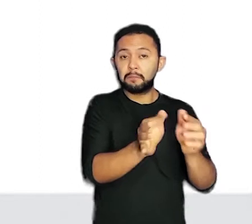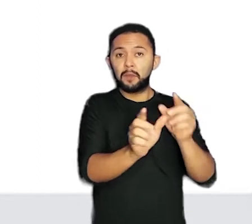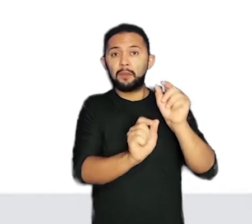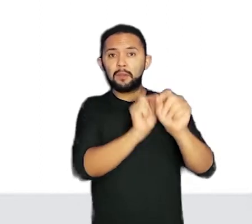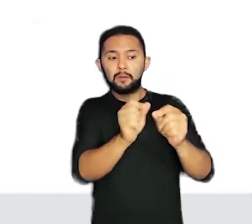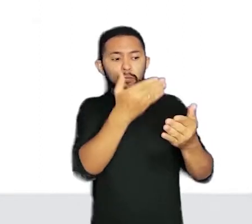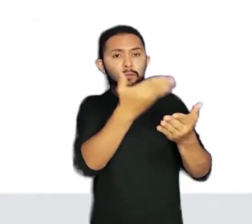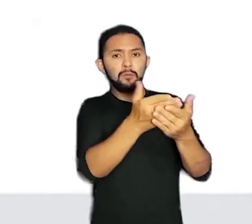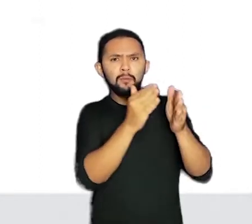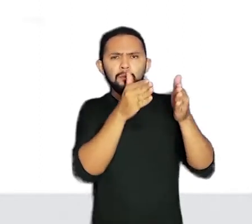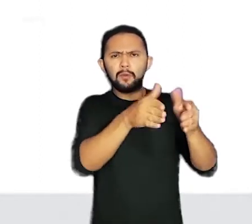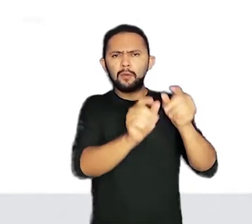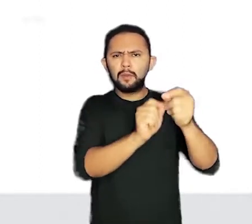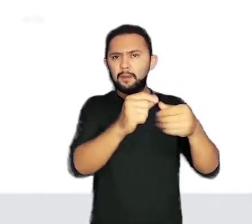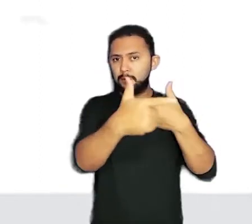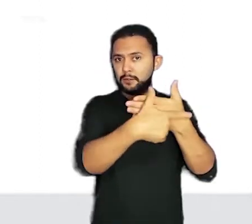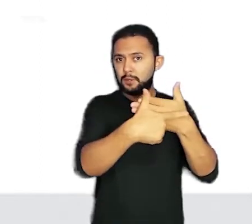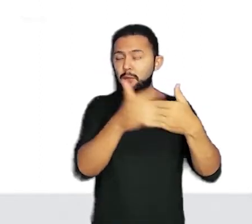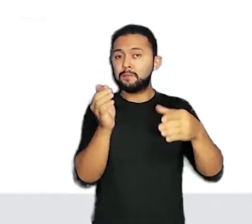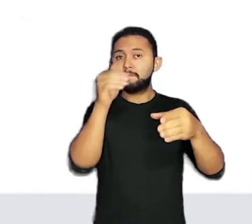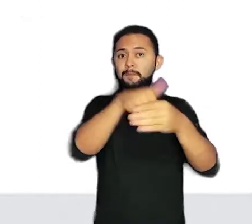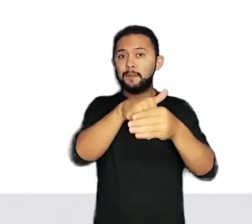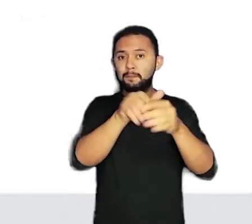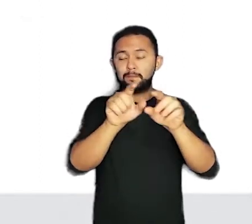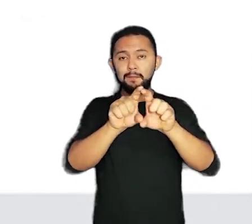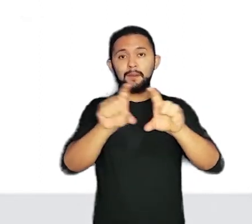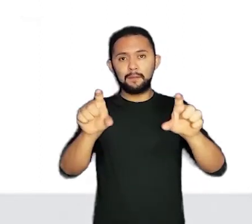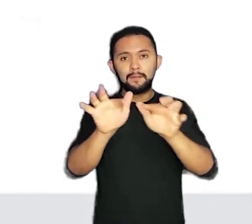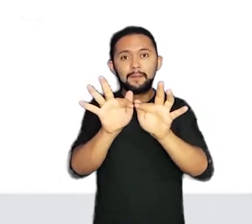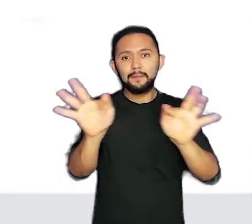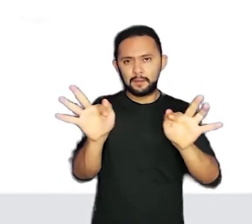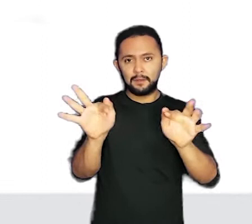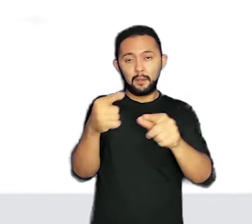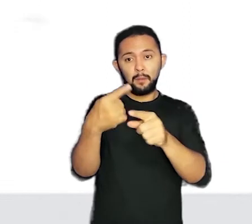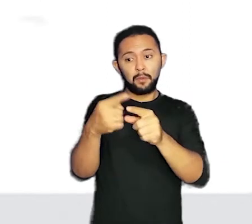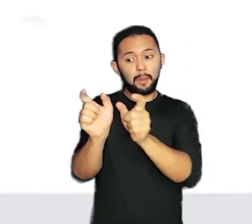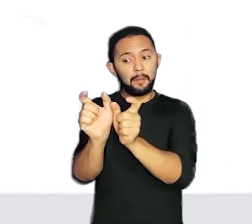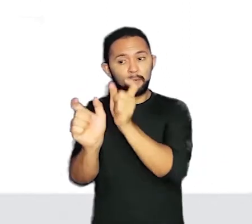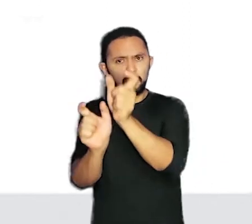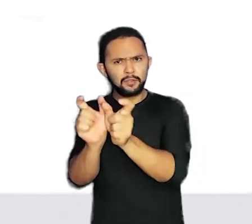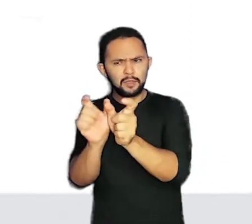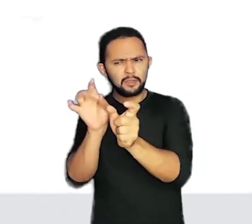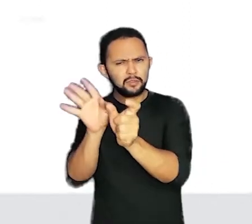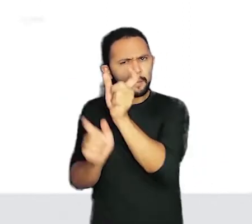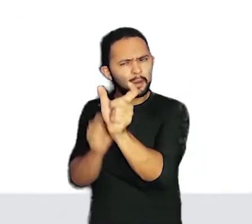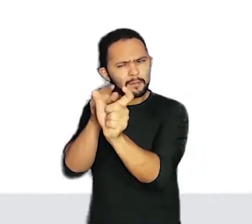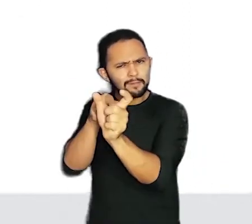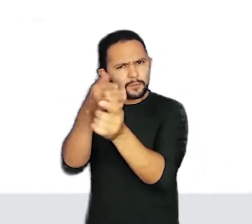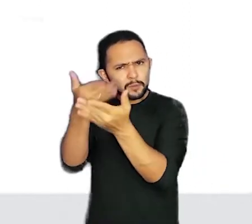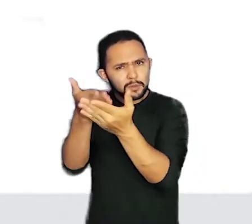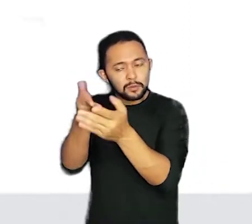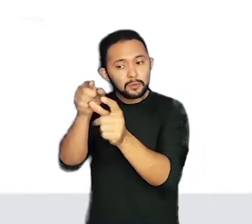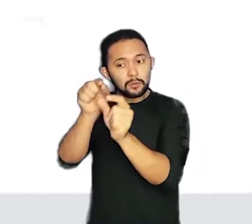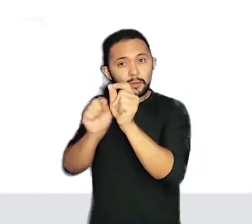dessa palavra e dentro de uma oração. Então, a morfologia você estuda de forma isolada e a sintaxe você vai estudar dentro